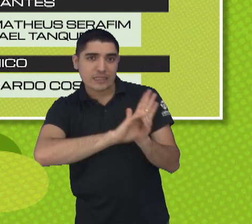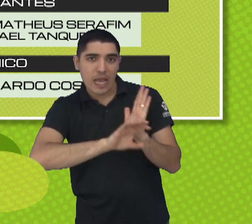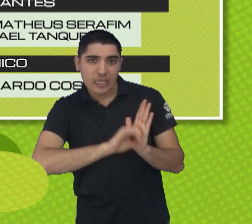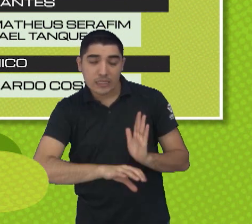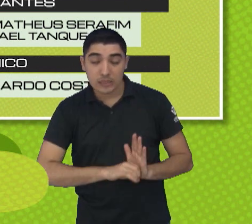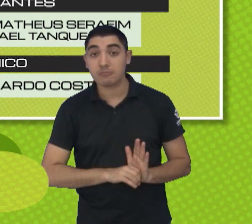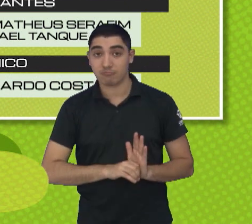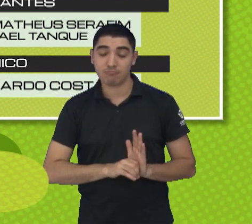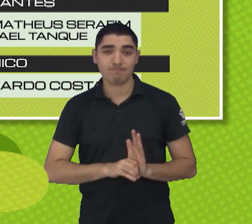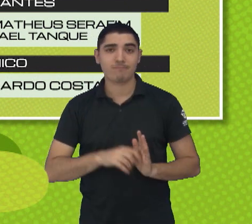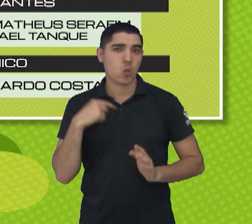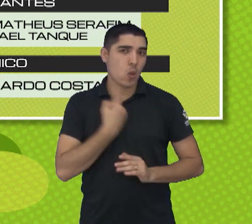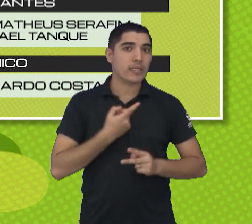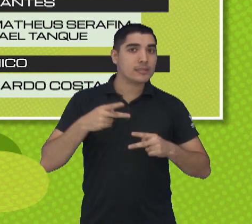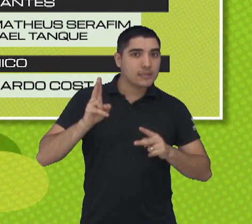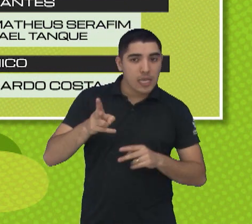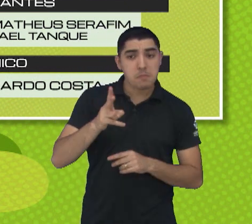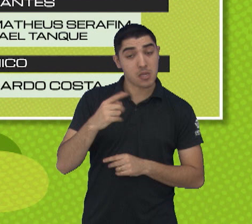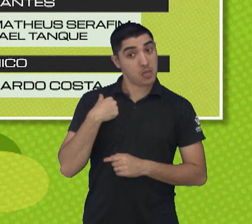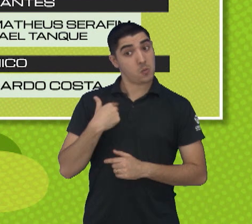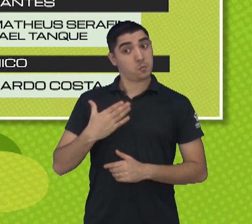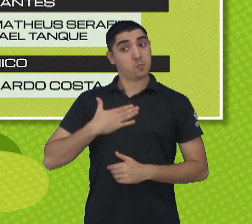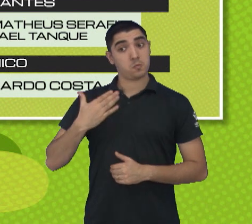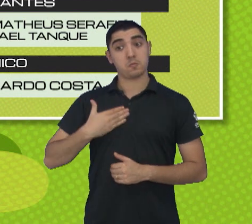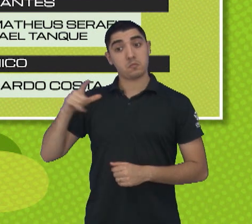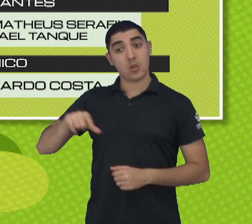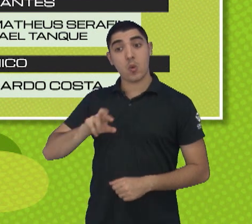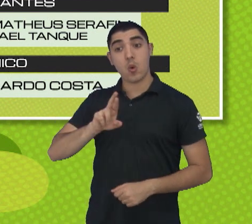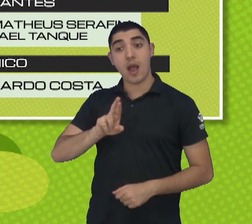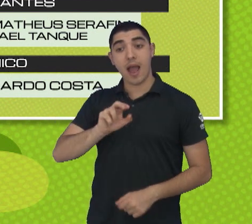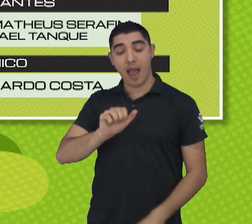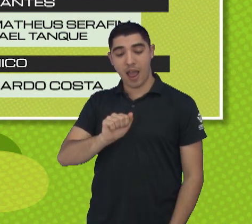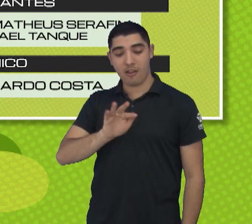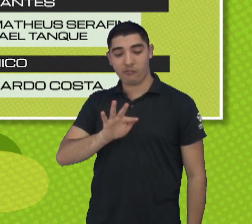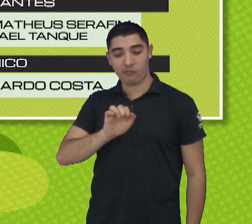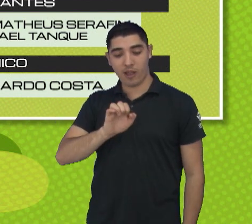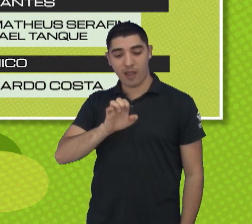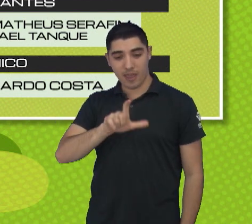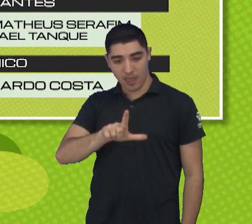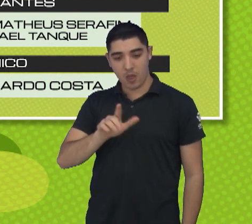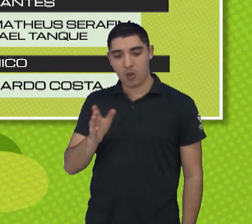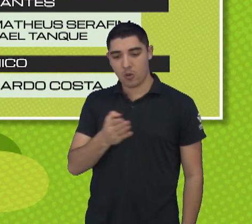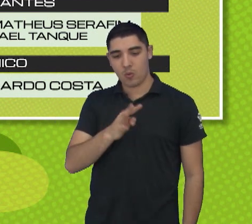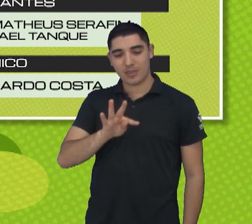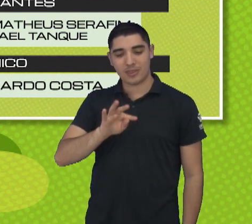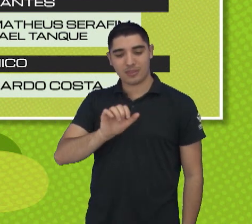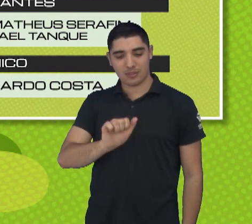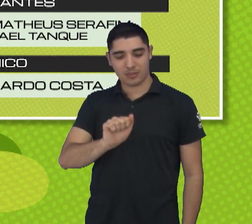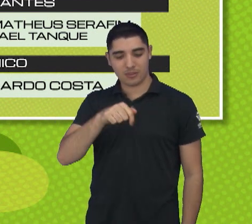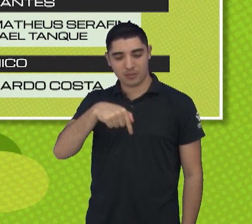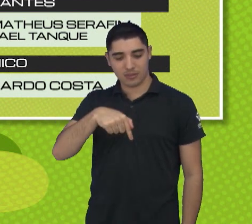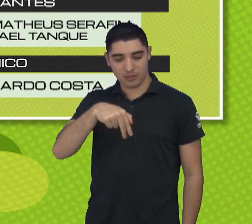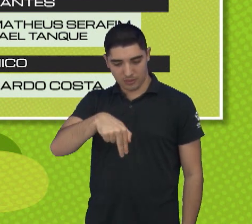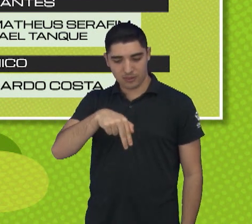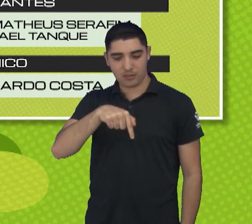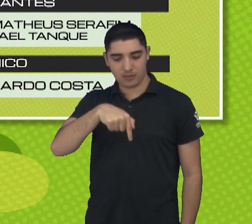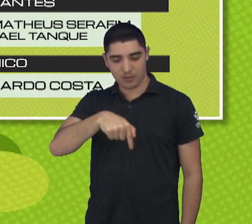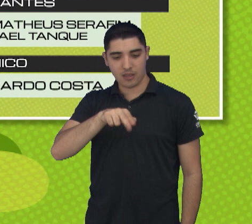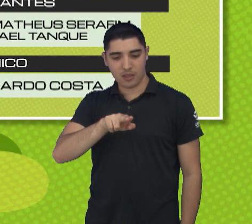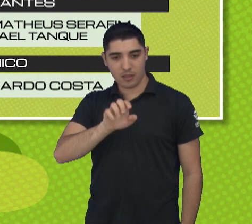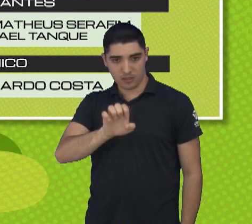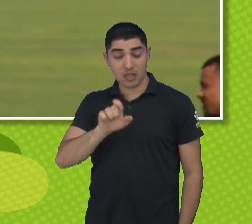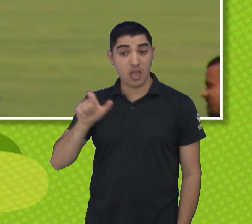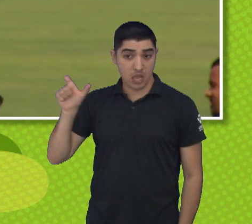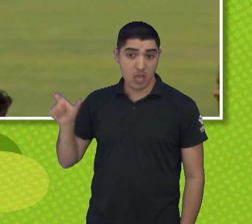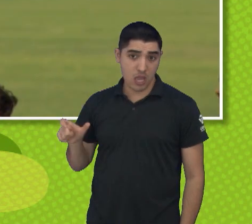conjectura aí, né. Me surpreendeu o Rafael Tanque, porque o Rafael Tanque, ao meu ver, nada contra o Tanque, mas a meu ver, era